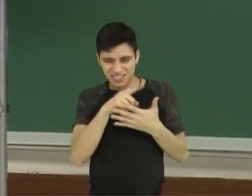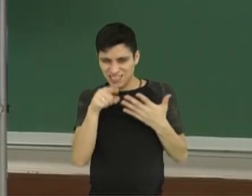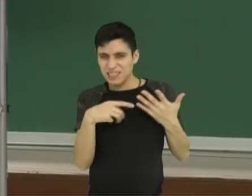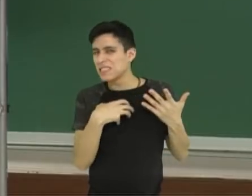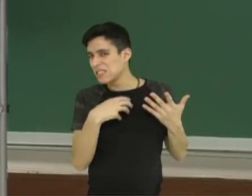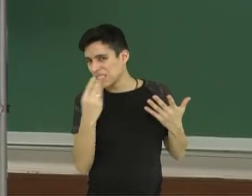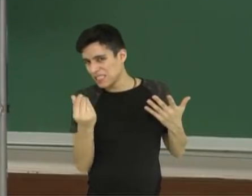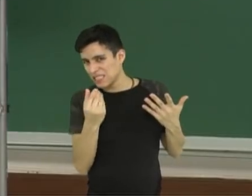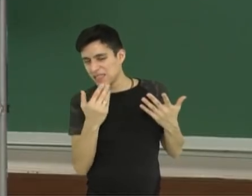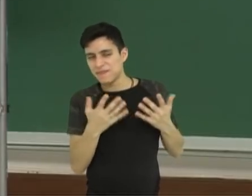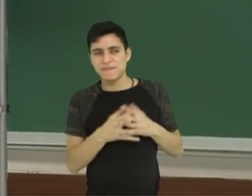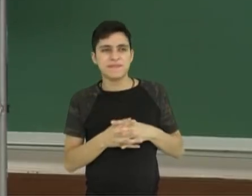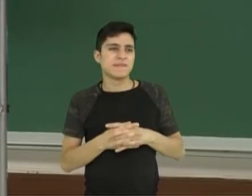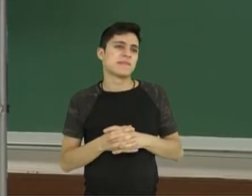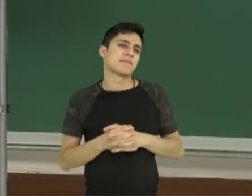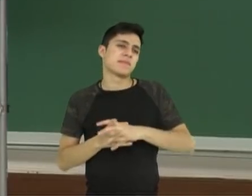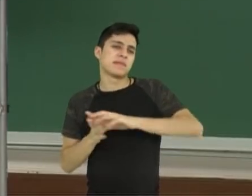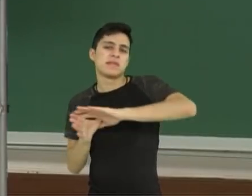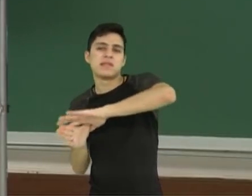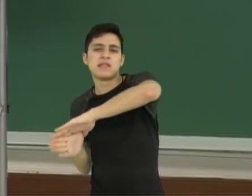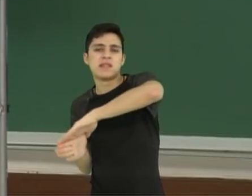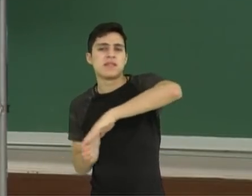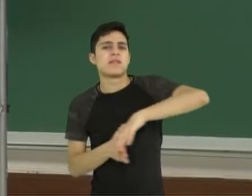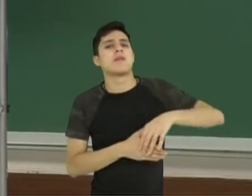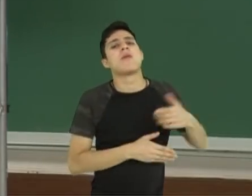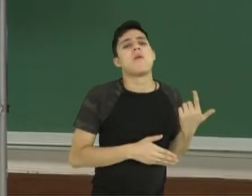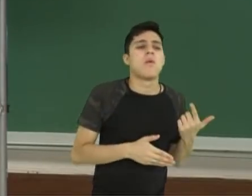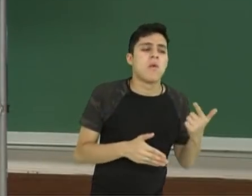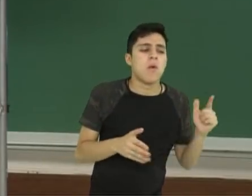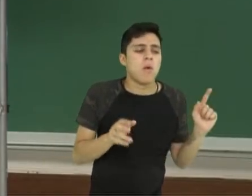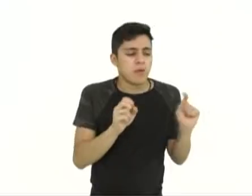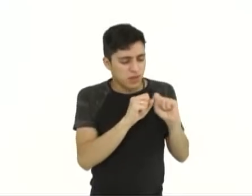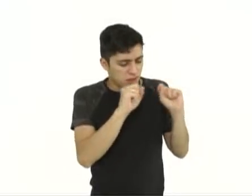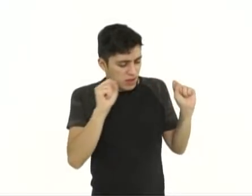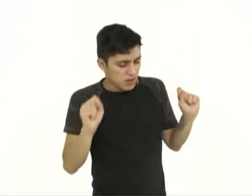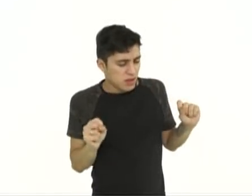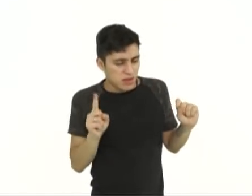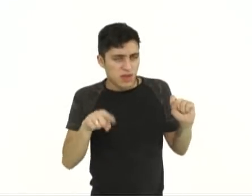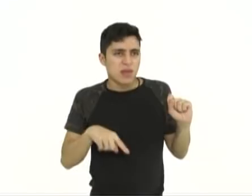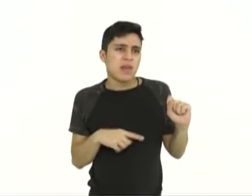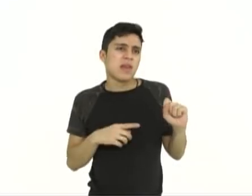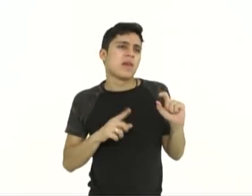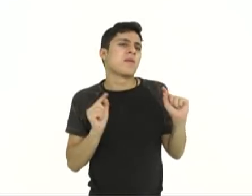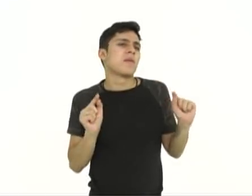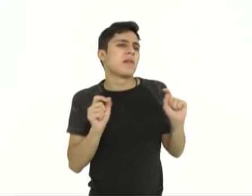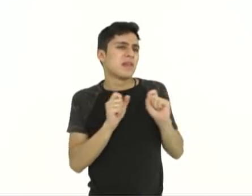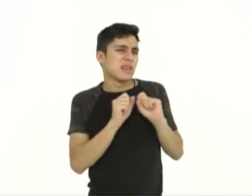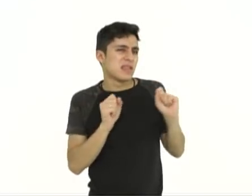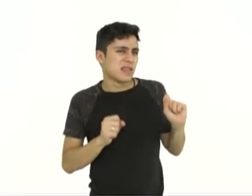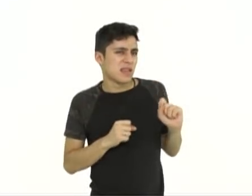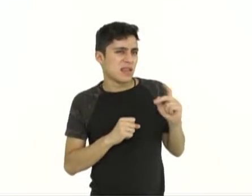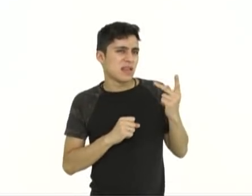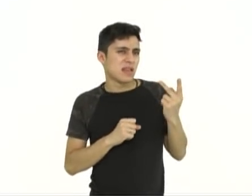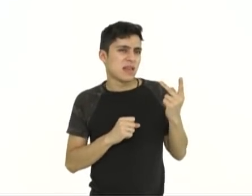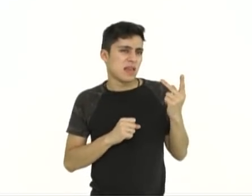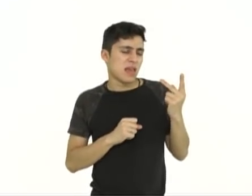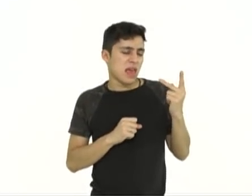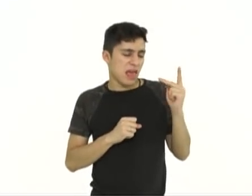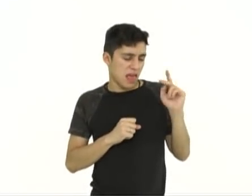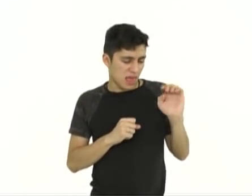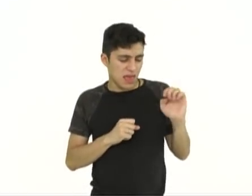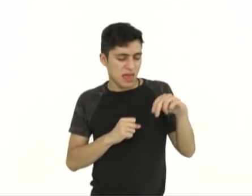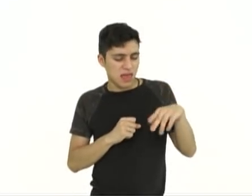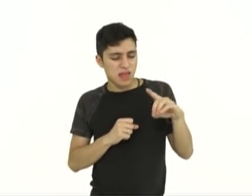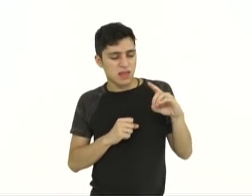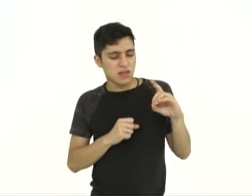sentidos. Nós temos um outro sistema, o sistema o quê? Endócrino. Nós temos algumas glândulas no nosso corpo